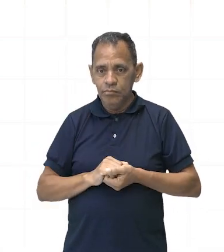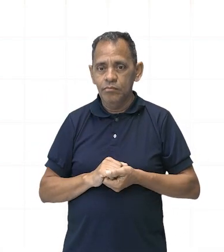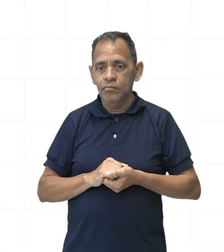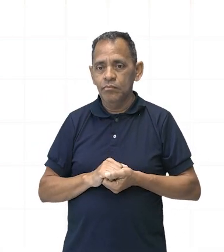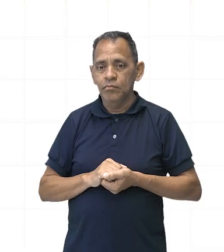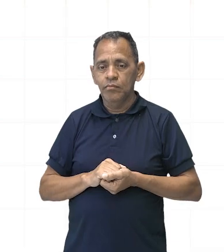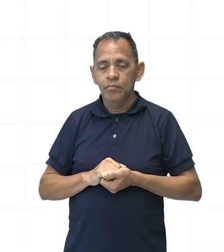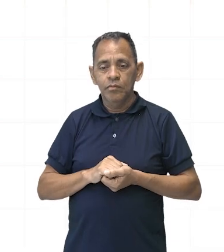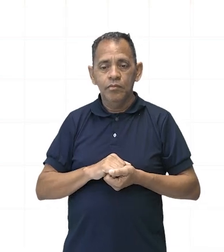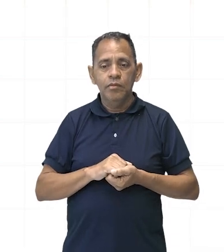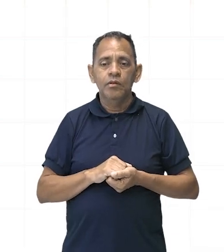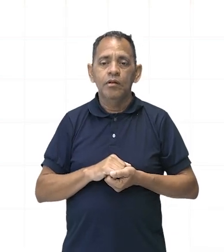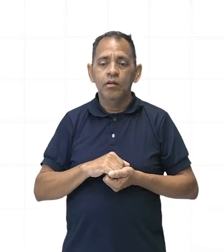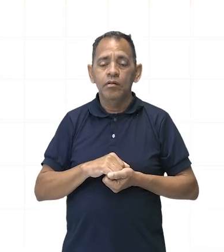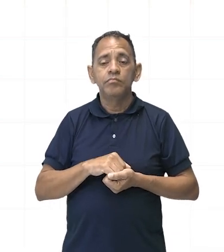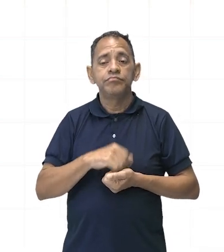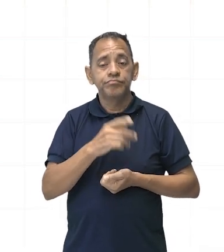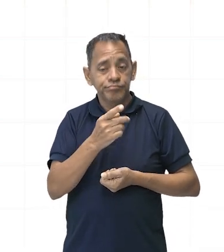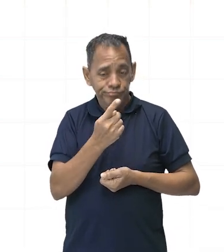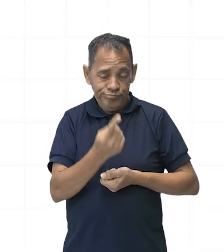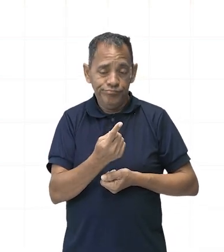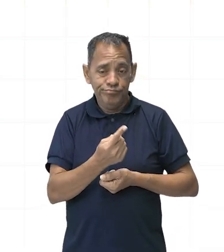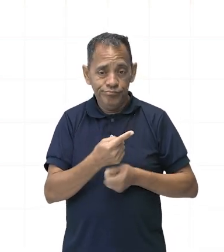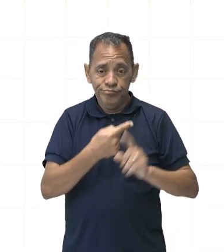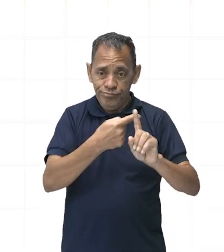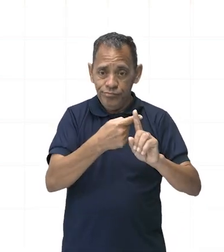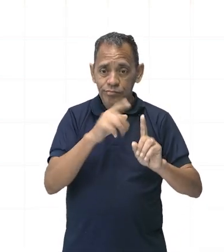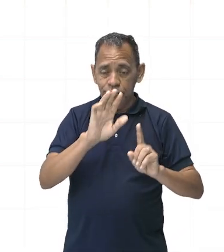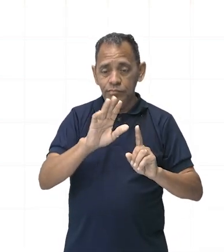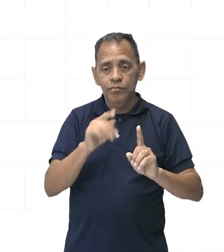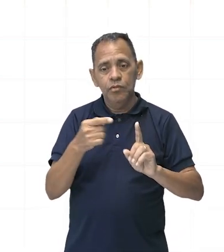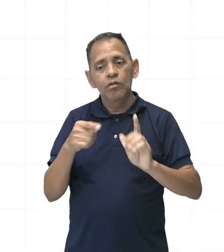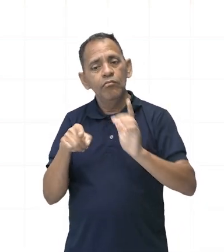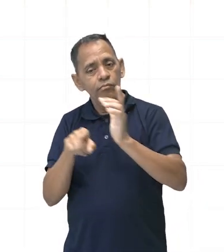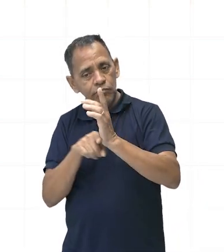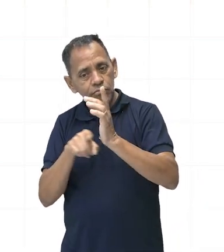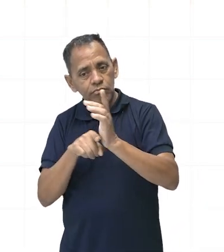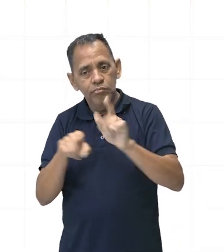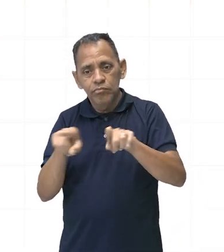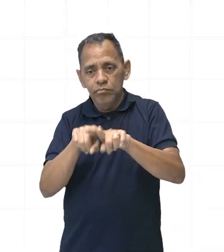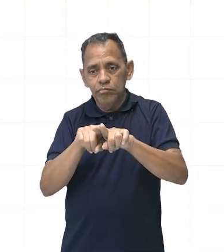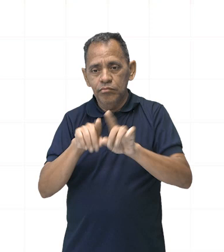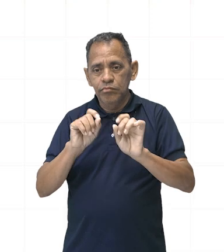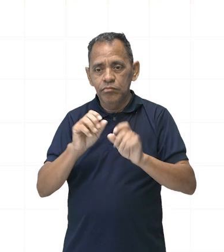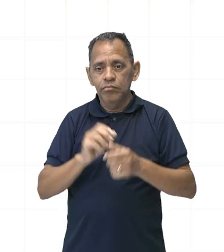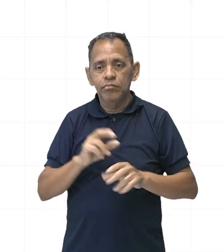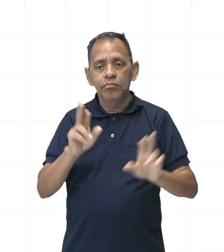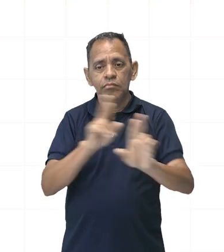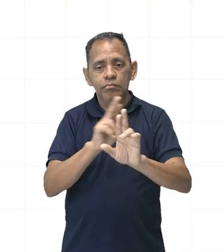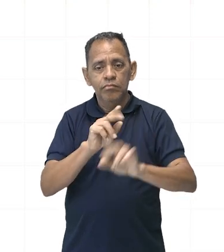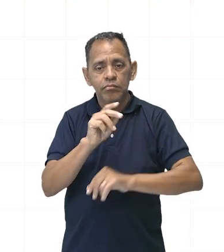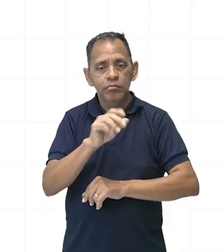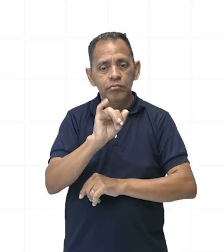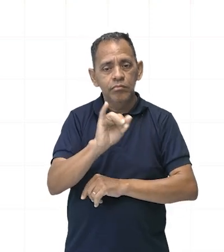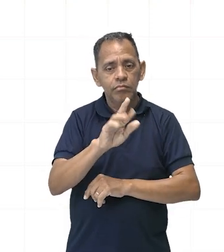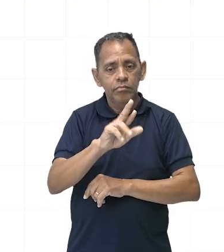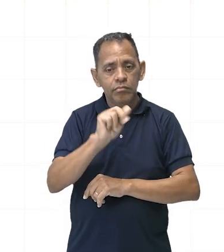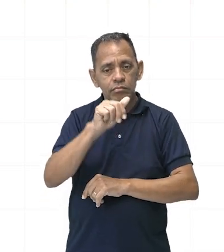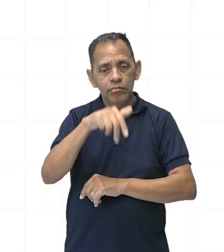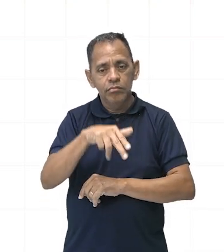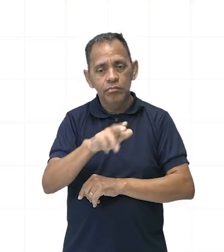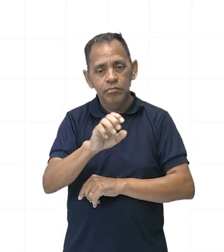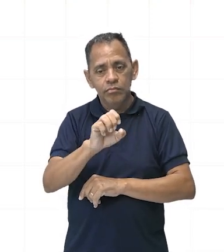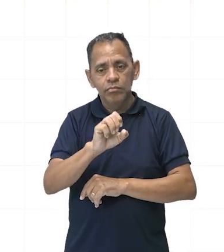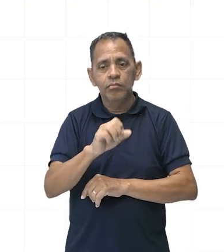por outro, já vai ter a sua parte negativa, né? Então, em relação ao Iraque, acaba impedindo